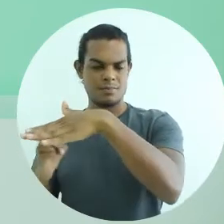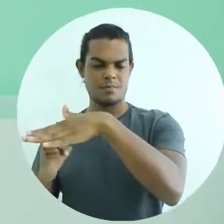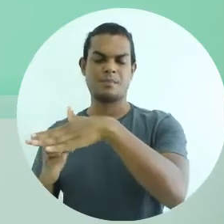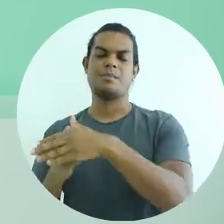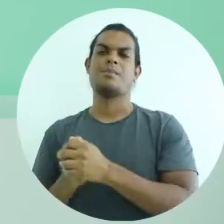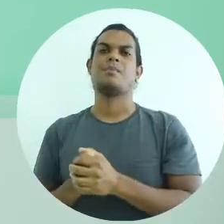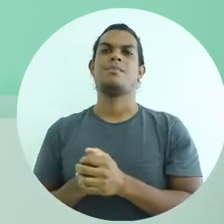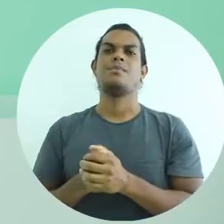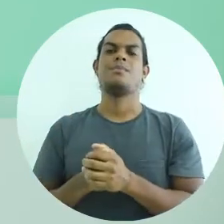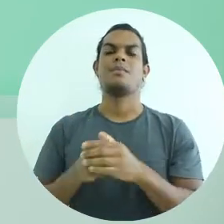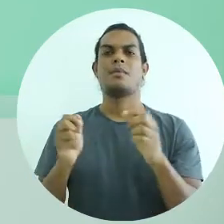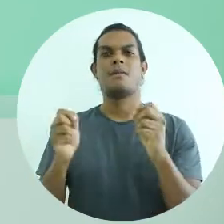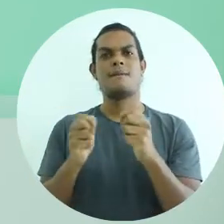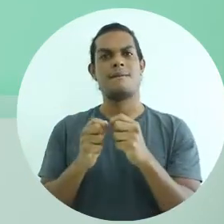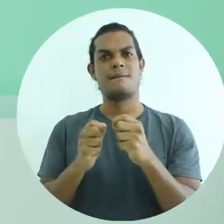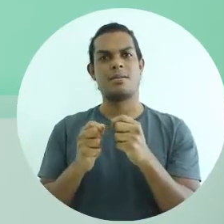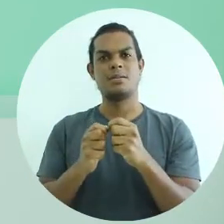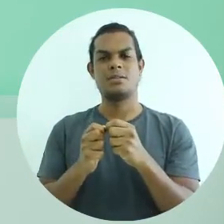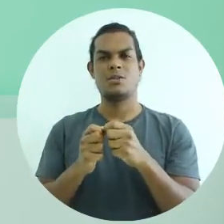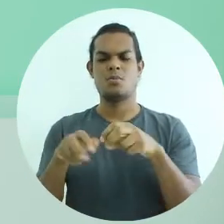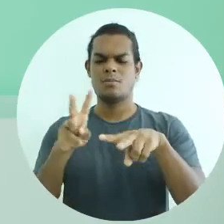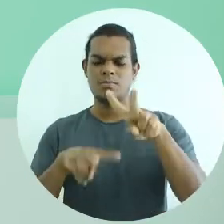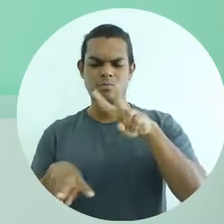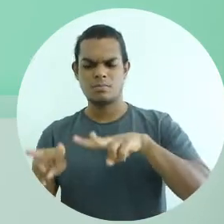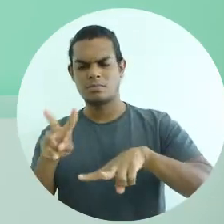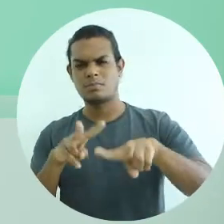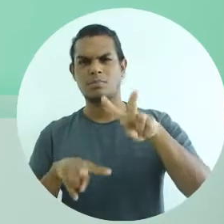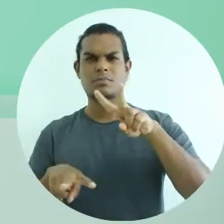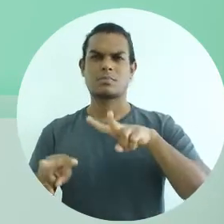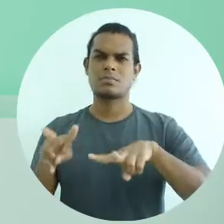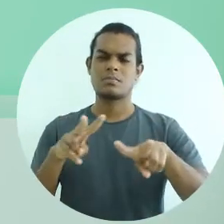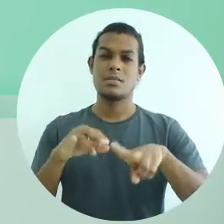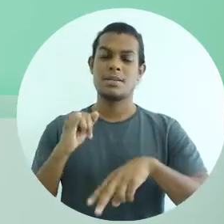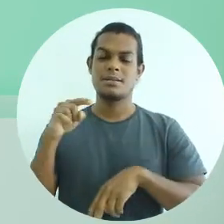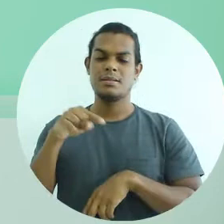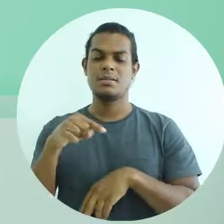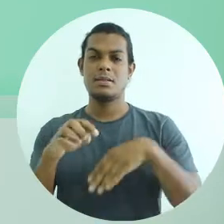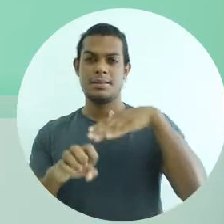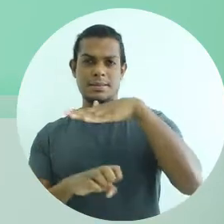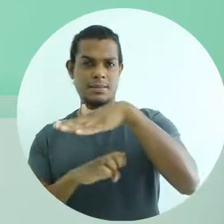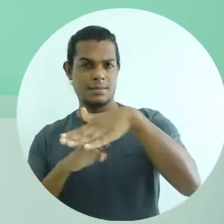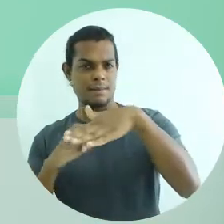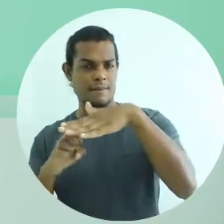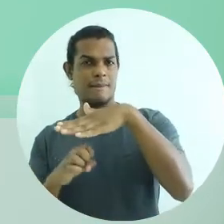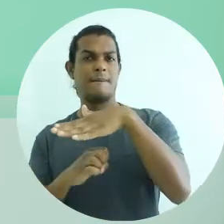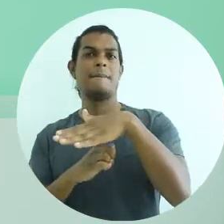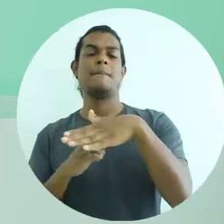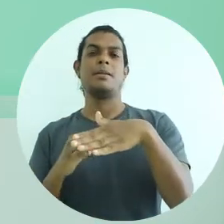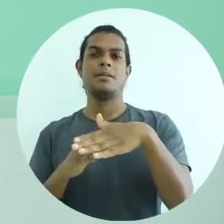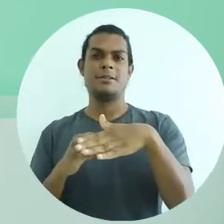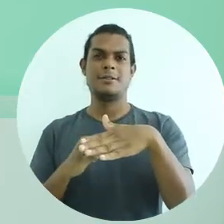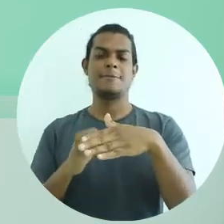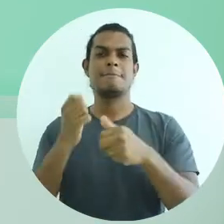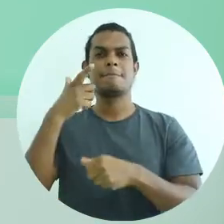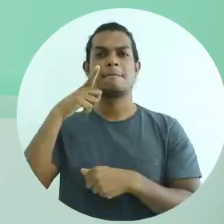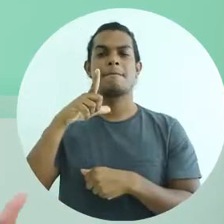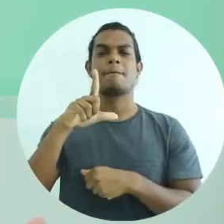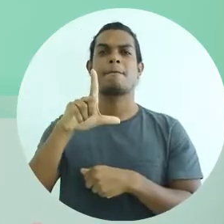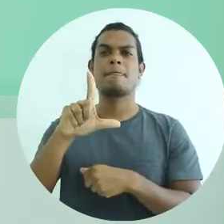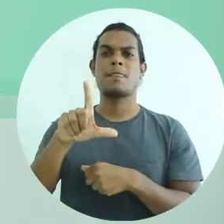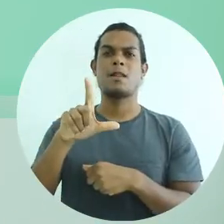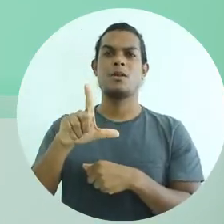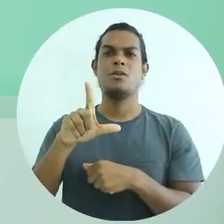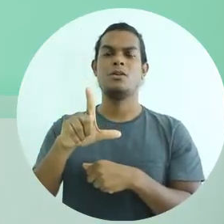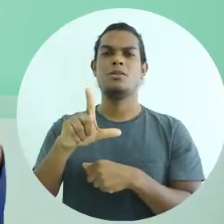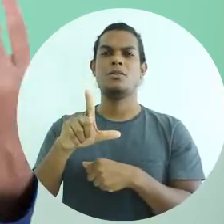empresa, para fazer uma auditoria, para avaliar se essa empresa contratante atende a certos